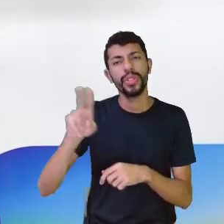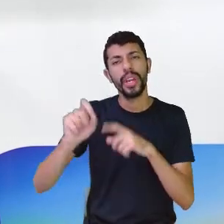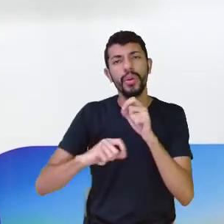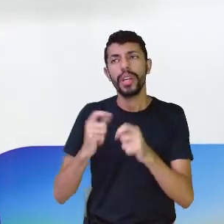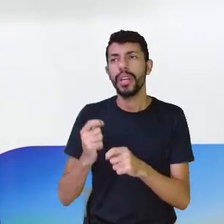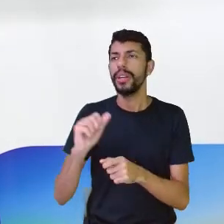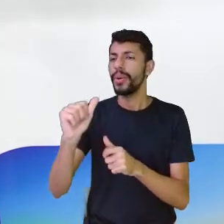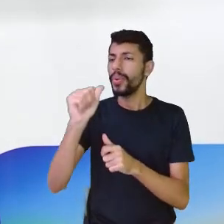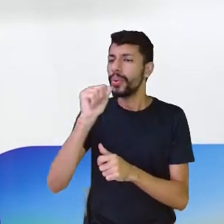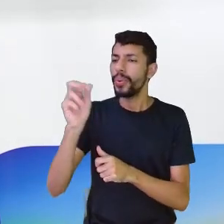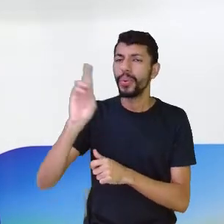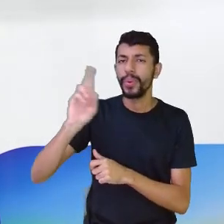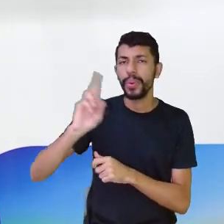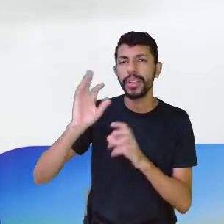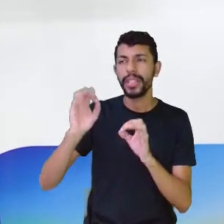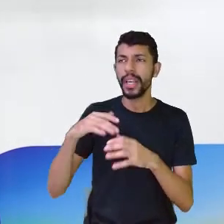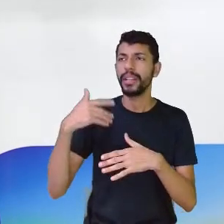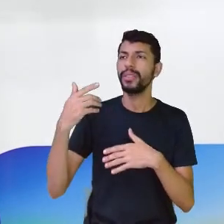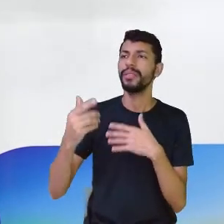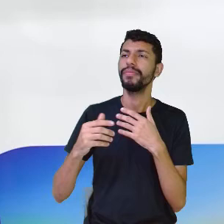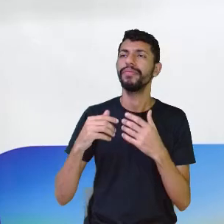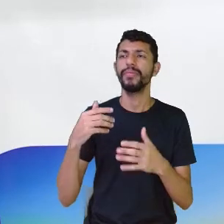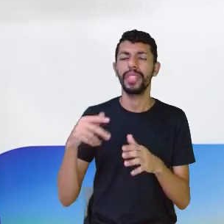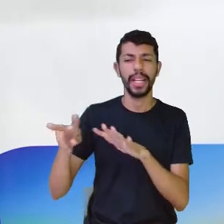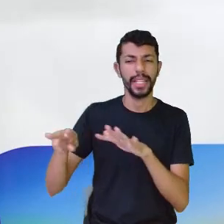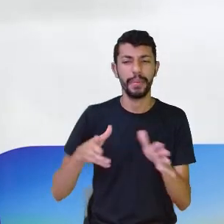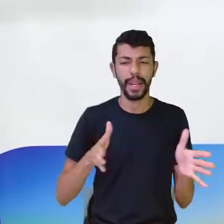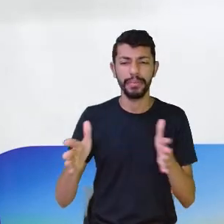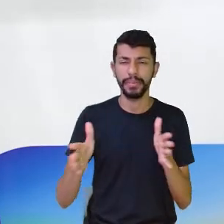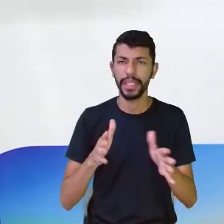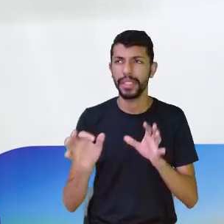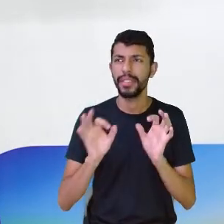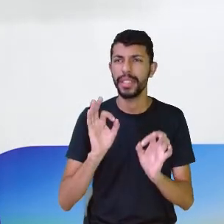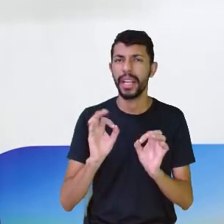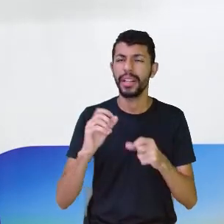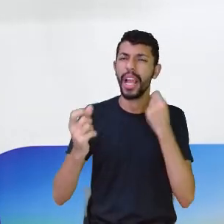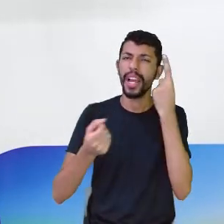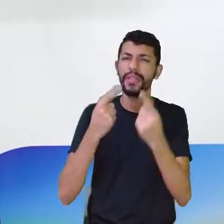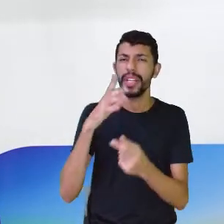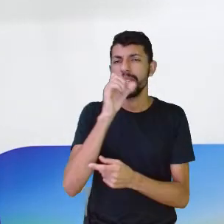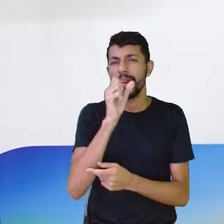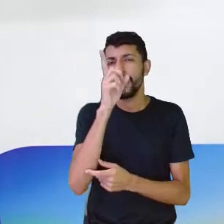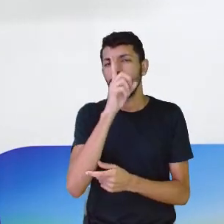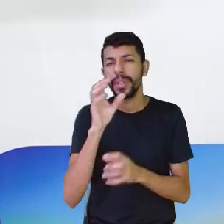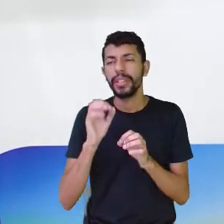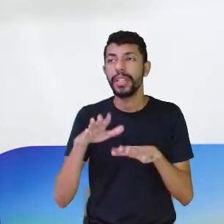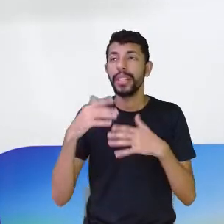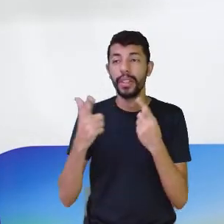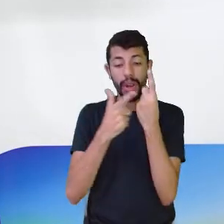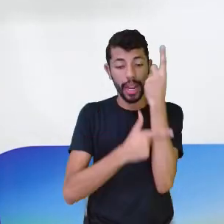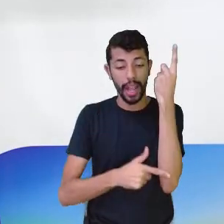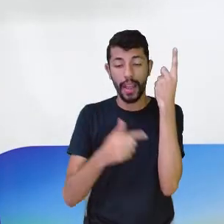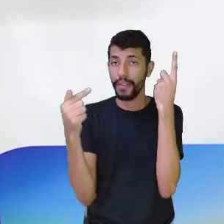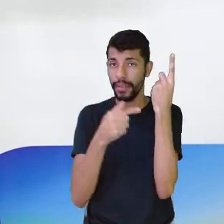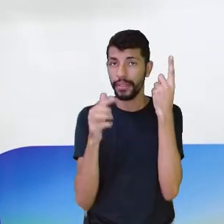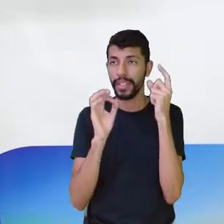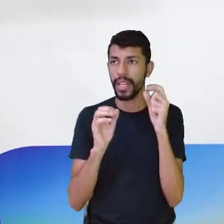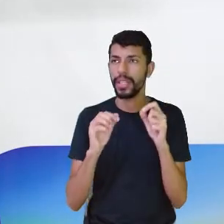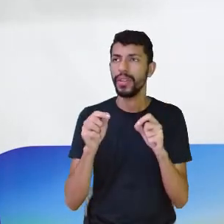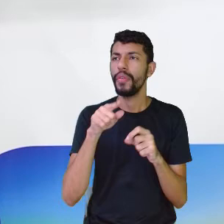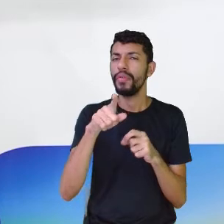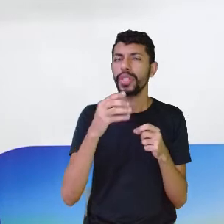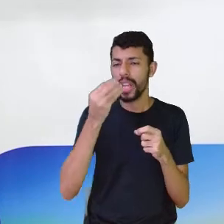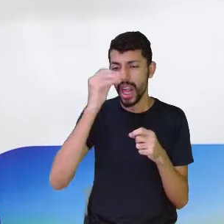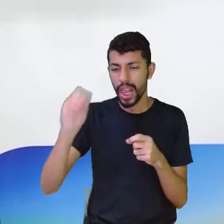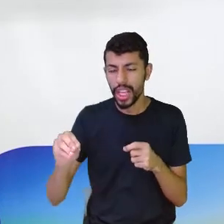né, no decorrer aí da semana, às vezes no final de semana. Essa garrafa PET, ao invés de ir